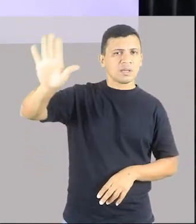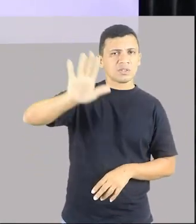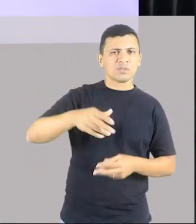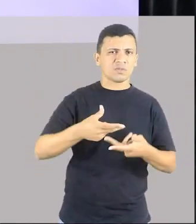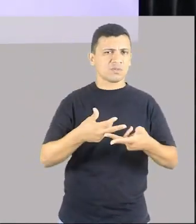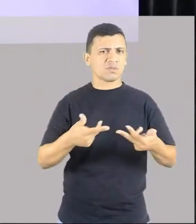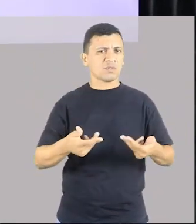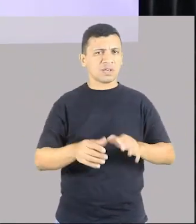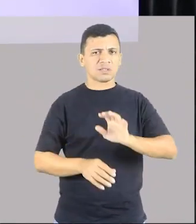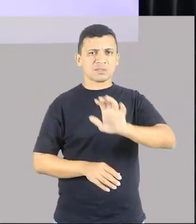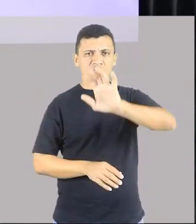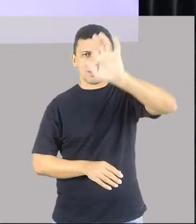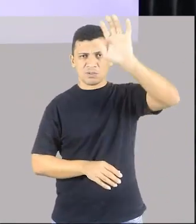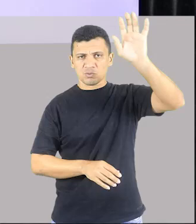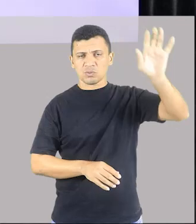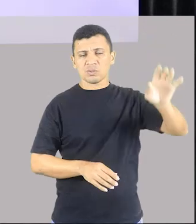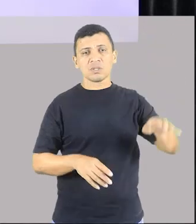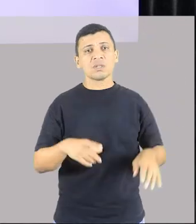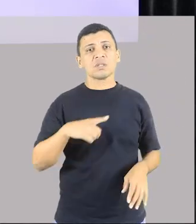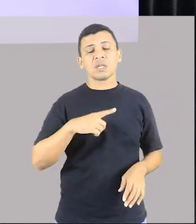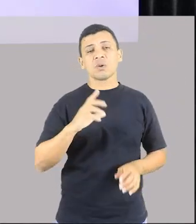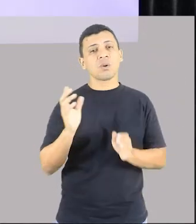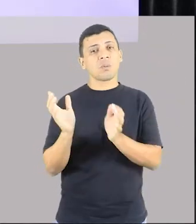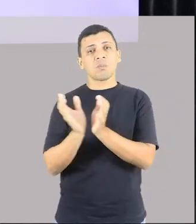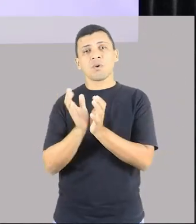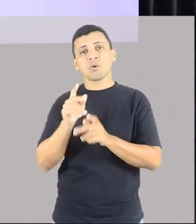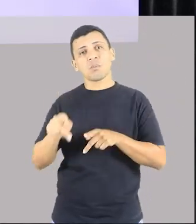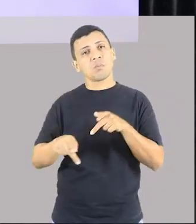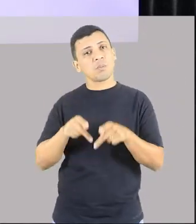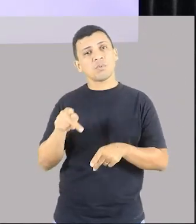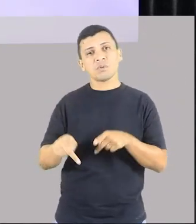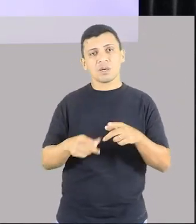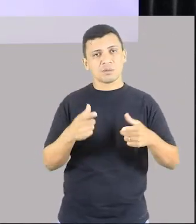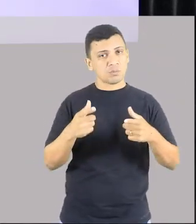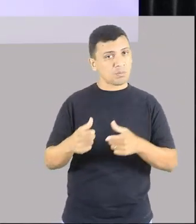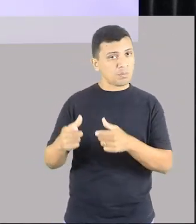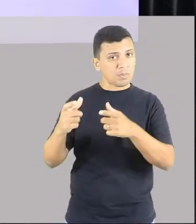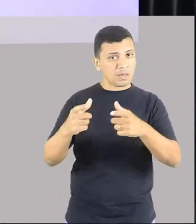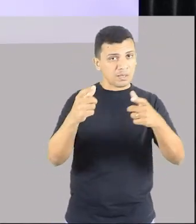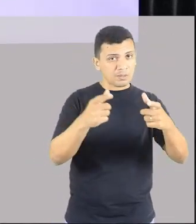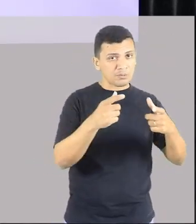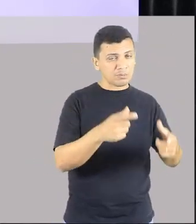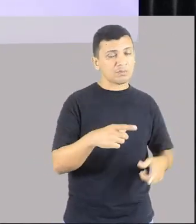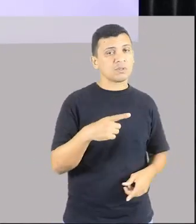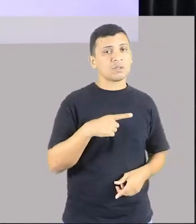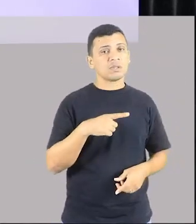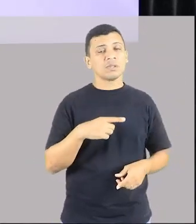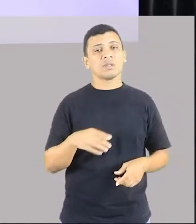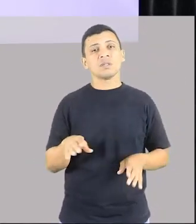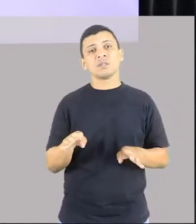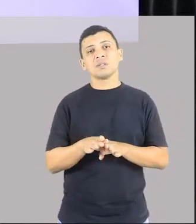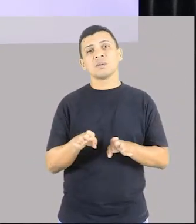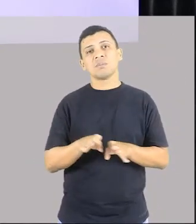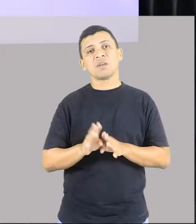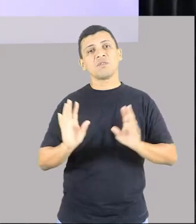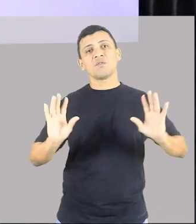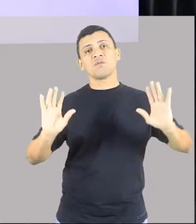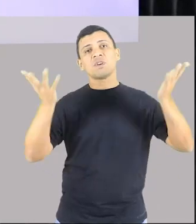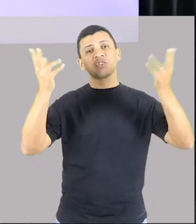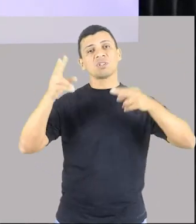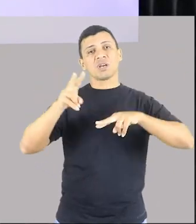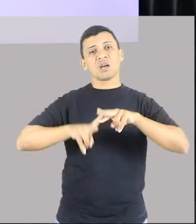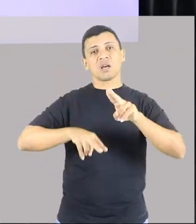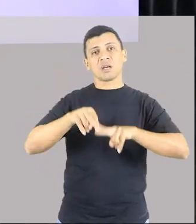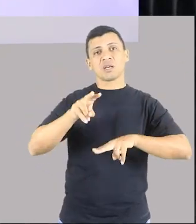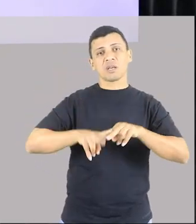Brasil. E tem blocos populares nos bairros, tem blocos populares, tem arraiais populares, e alguns